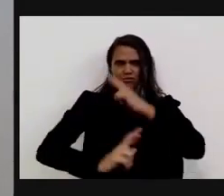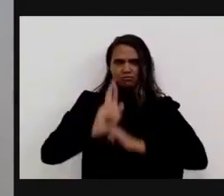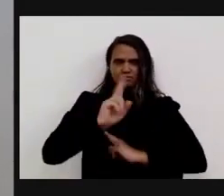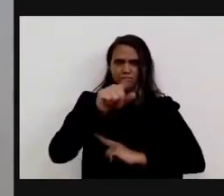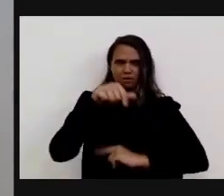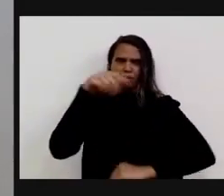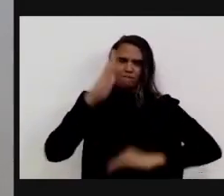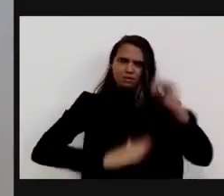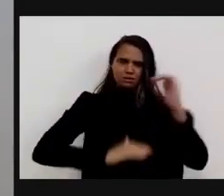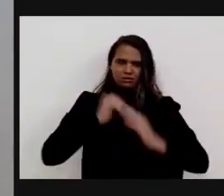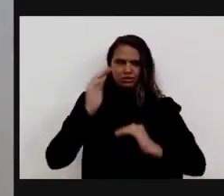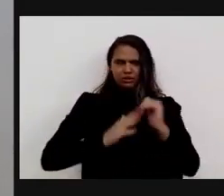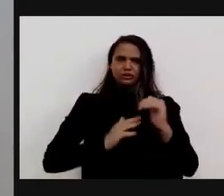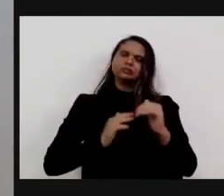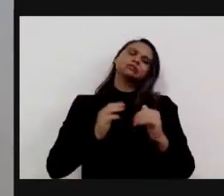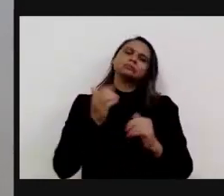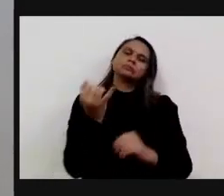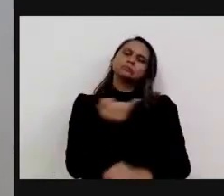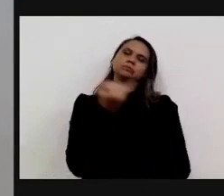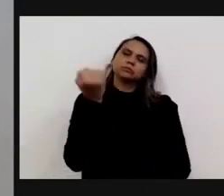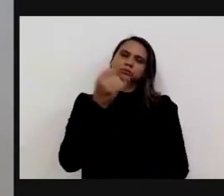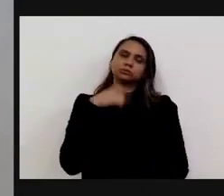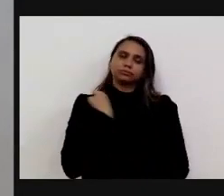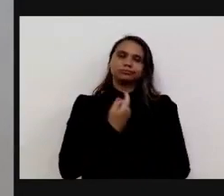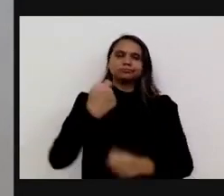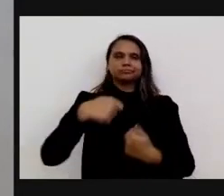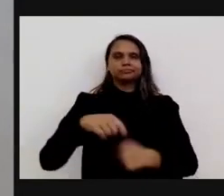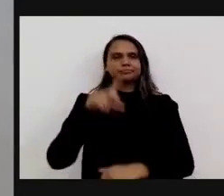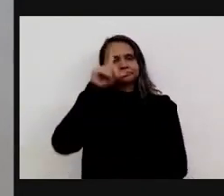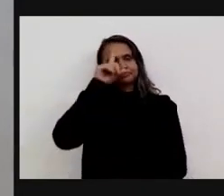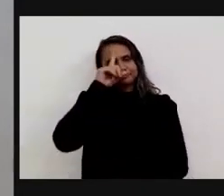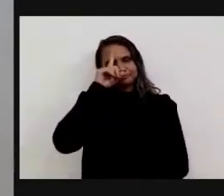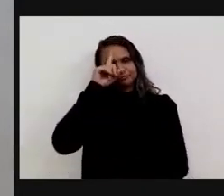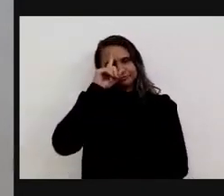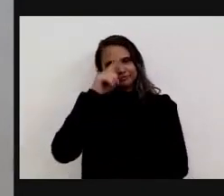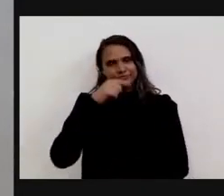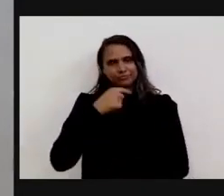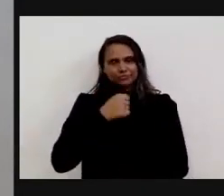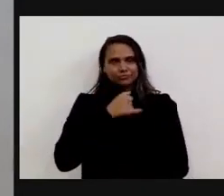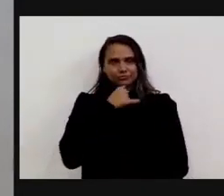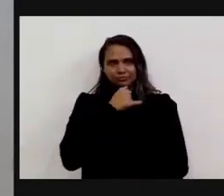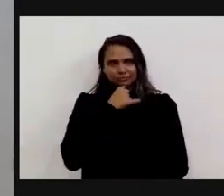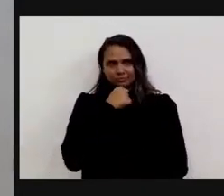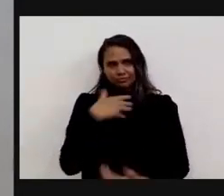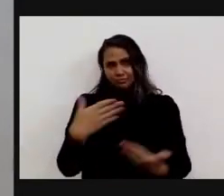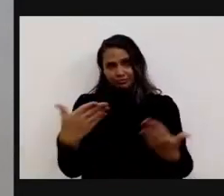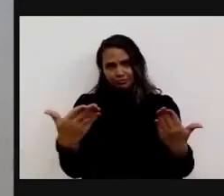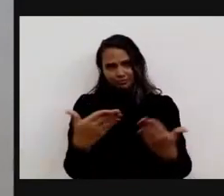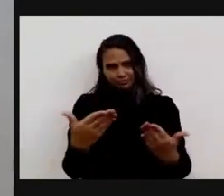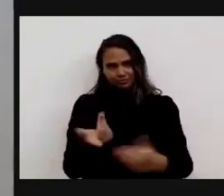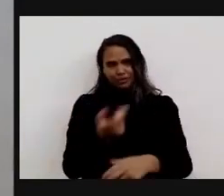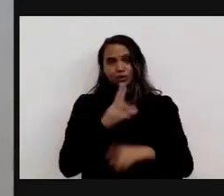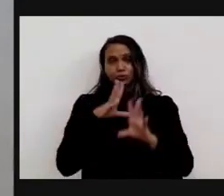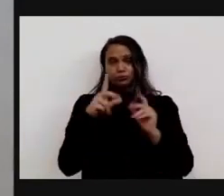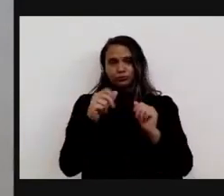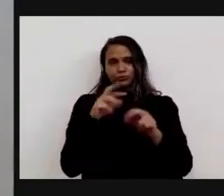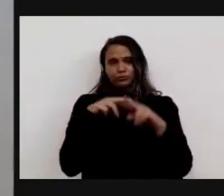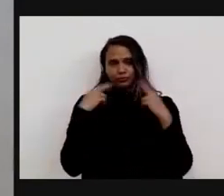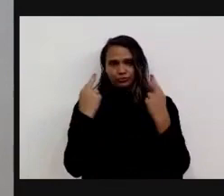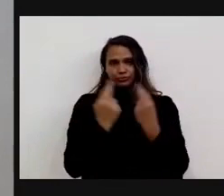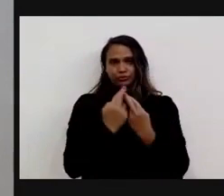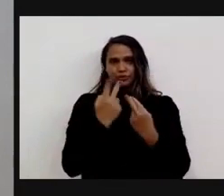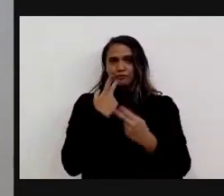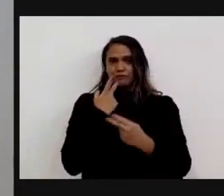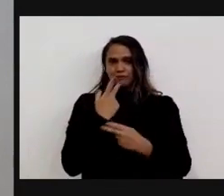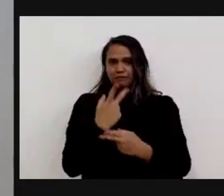E que a gente precisa fazer isso no nosso dia a dia é que no laboratório por exemplo a gente faz quase todas as reuniões a gente